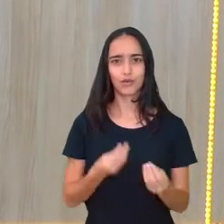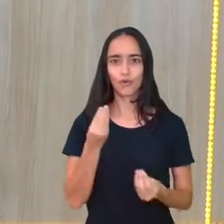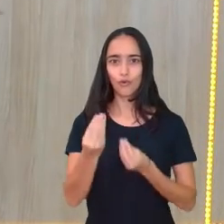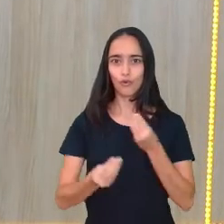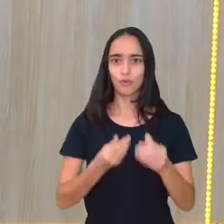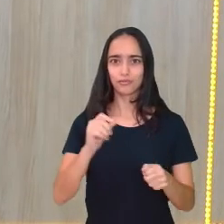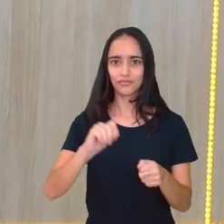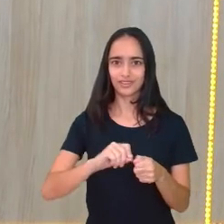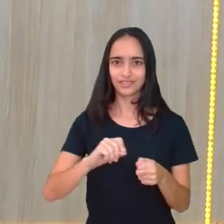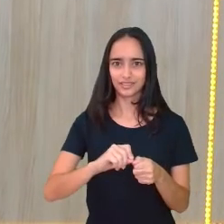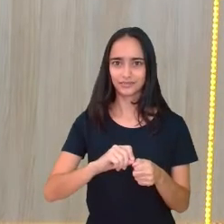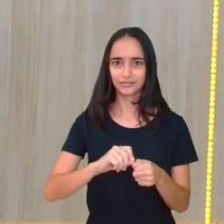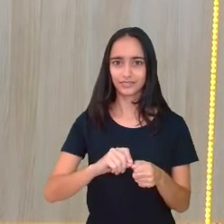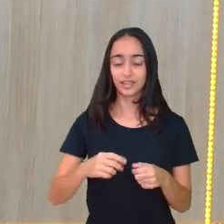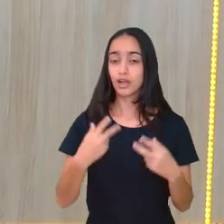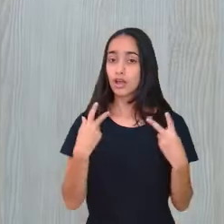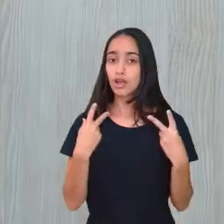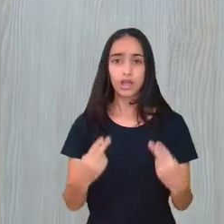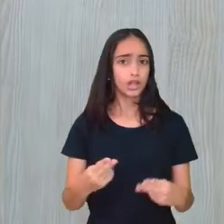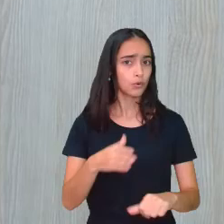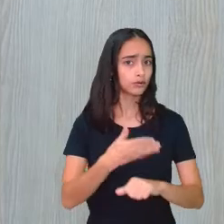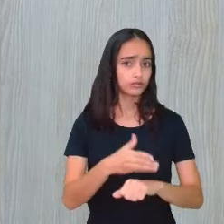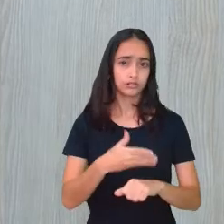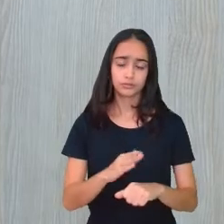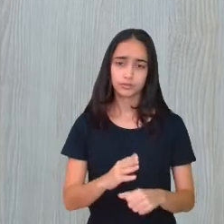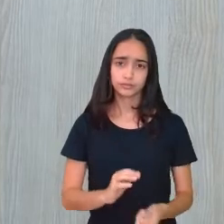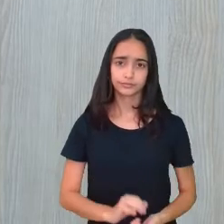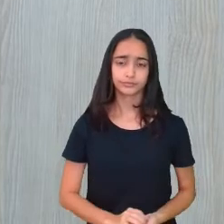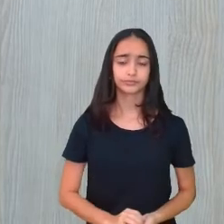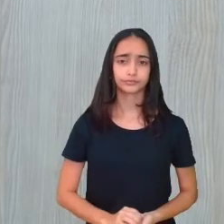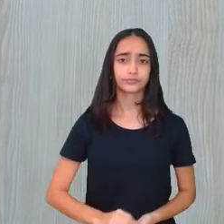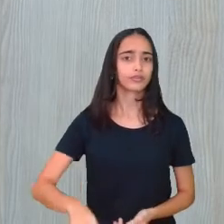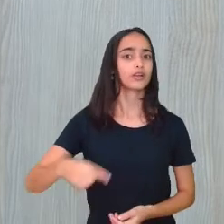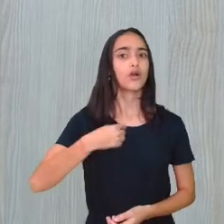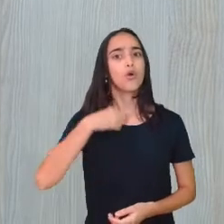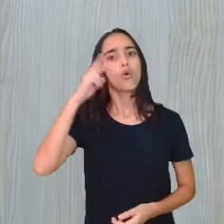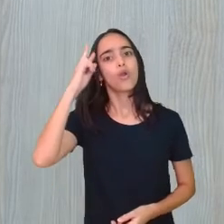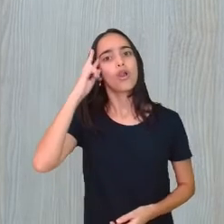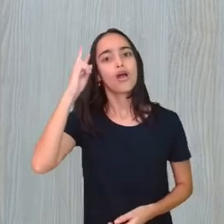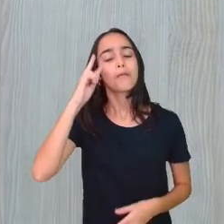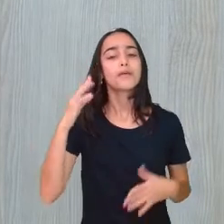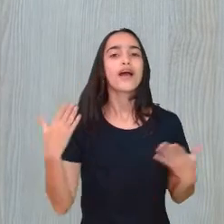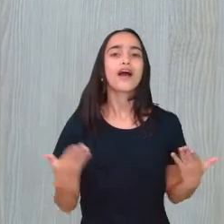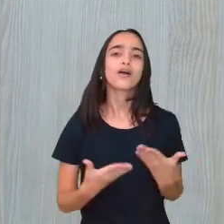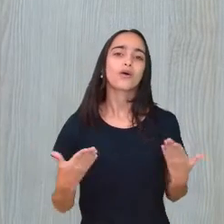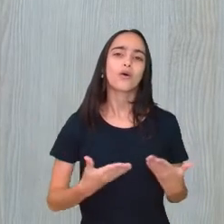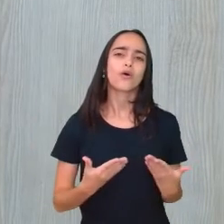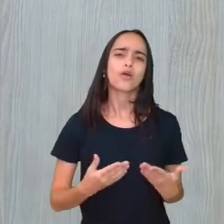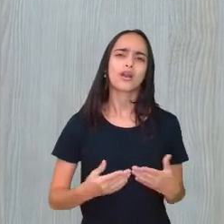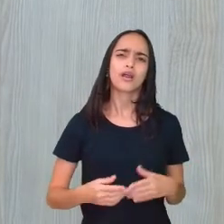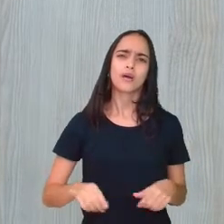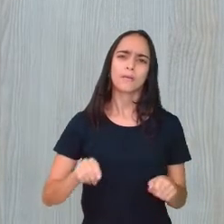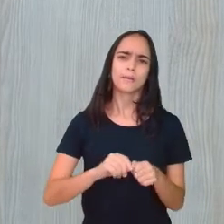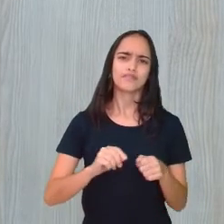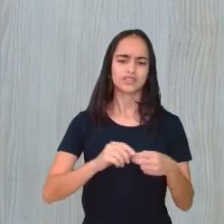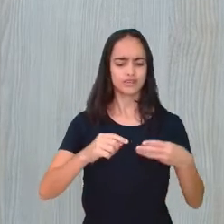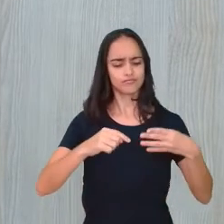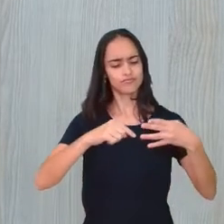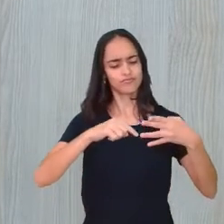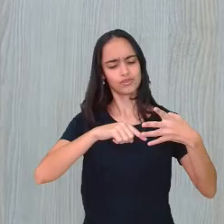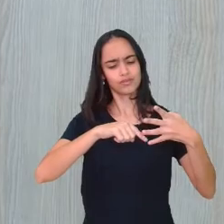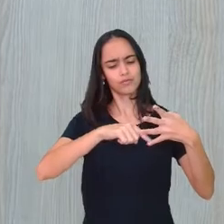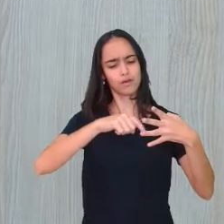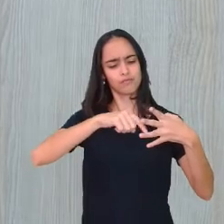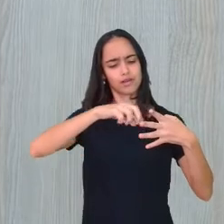é do mesmo jeito. Como eu lembrei agora, quando me colocaram para fazer aquela escadinha que tem nas academias, Sim. né? Na